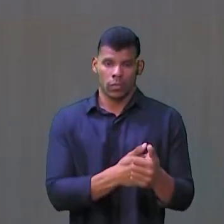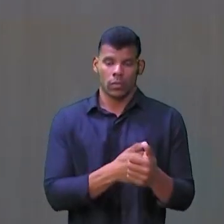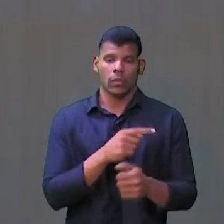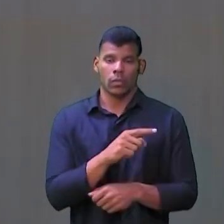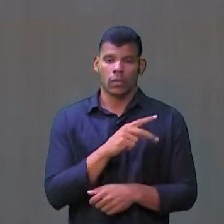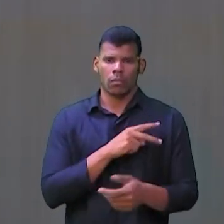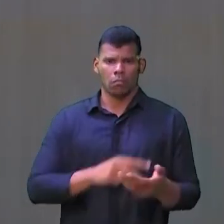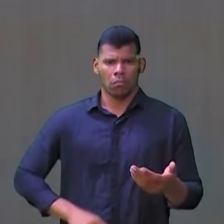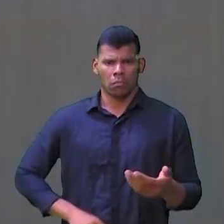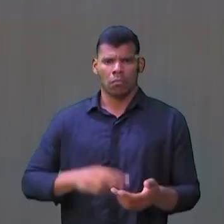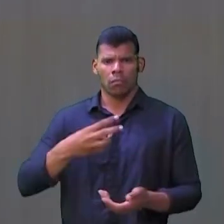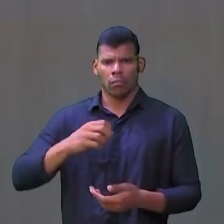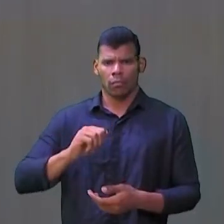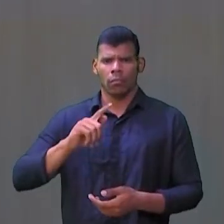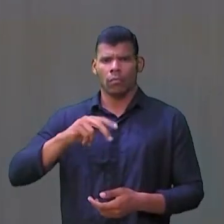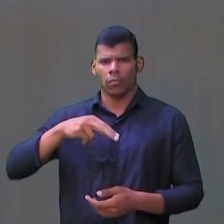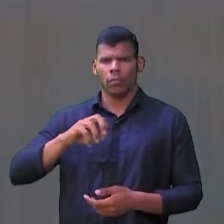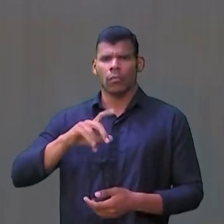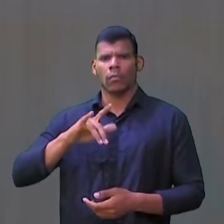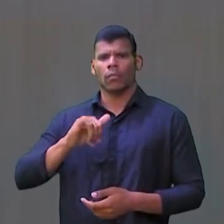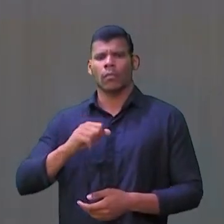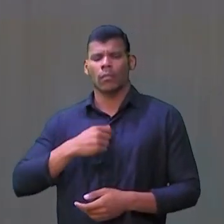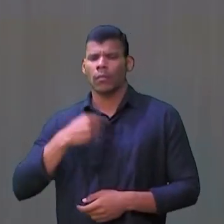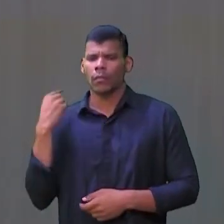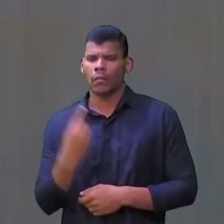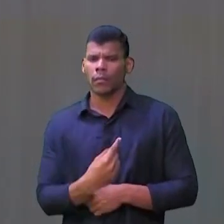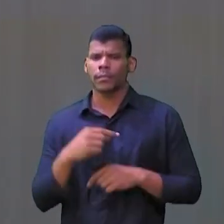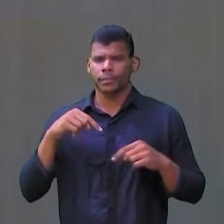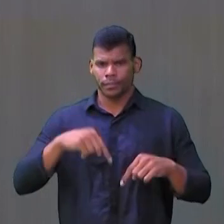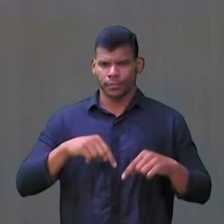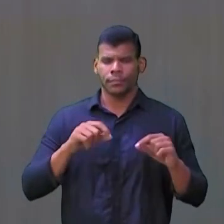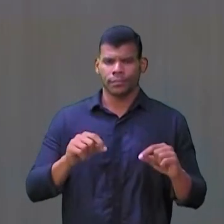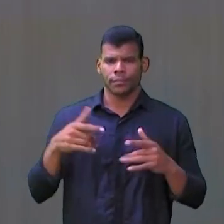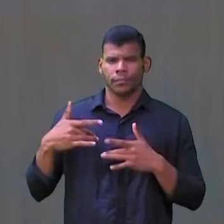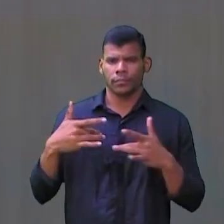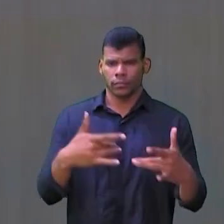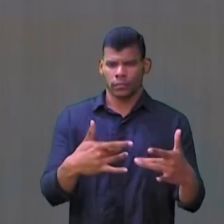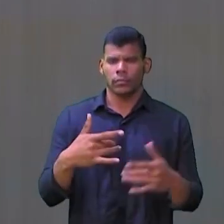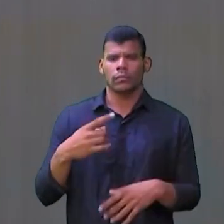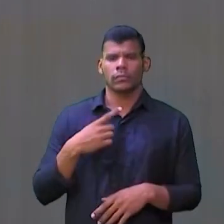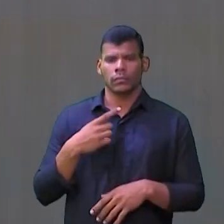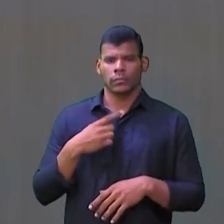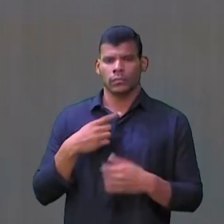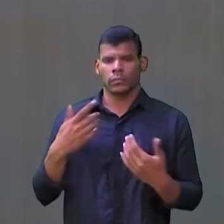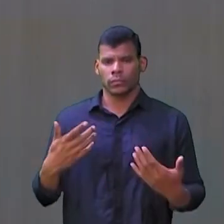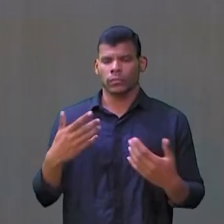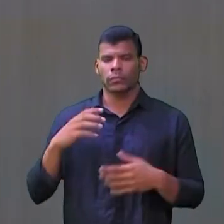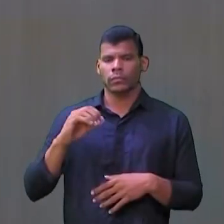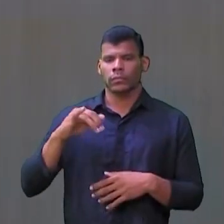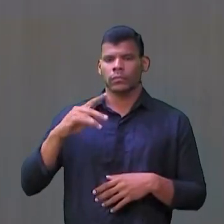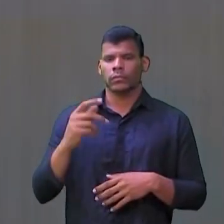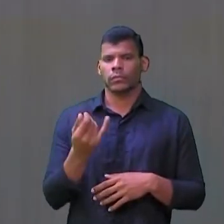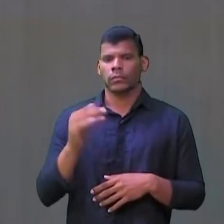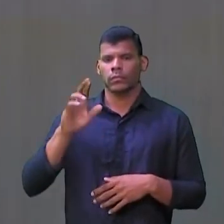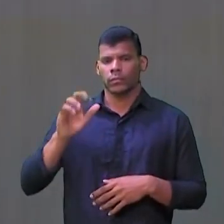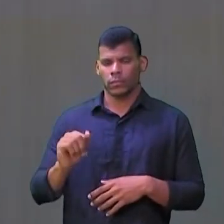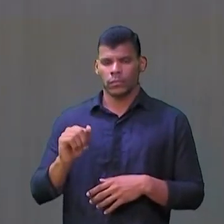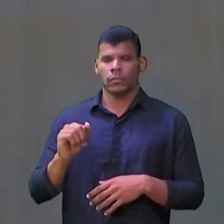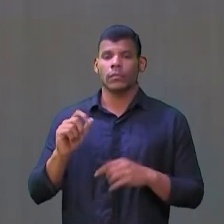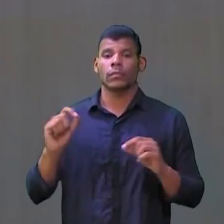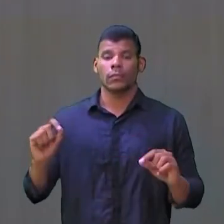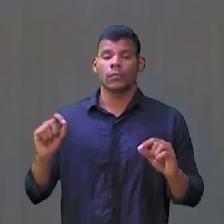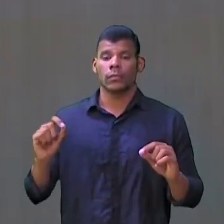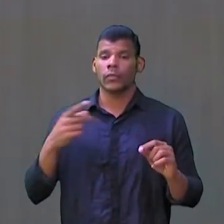da vereadora Magnólia, e a gente presta aqui a nossa solidariedade a essa companheira e repudia